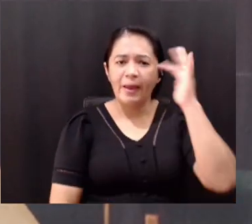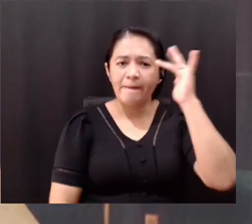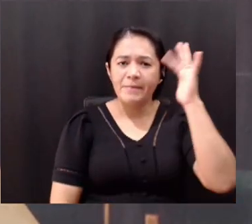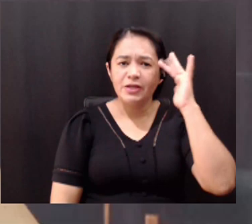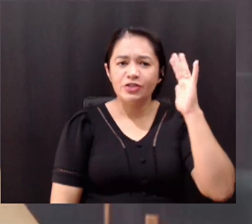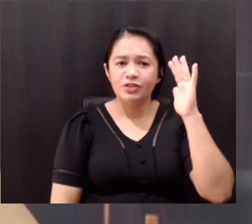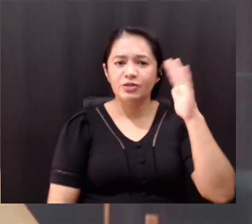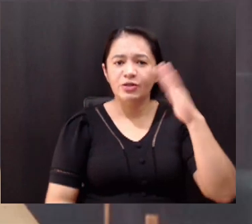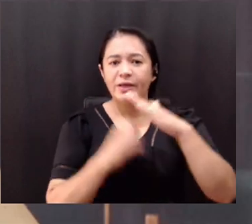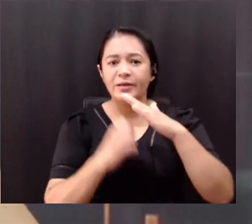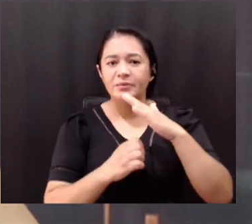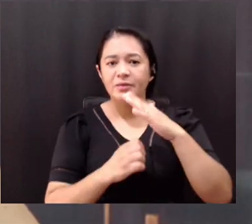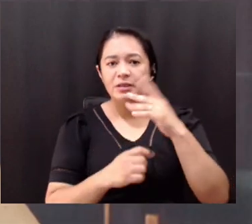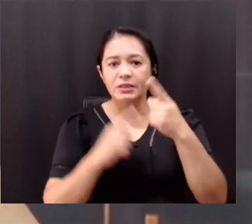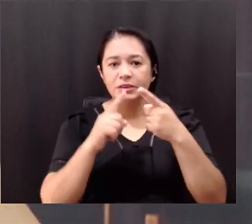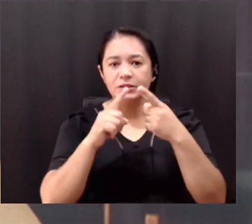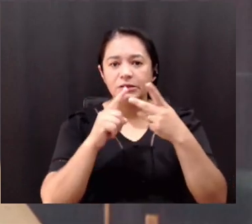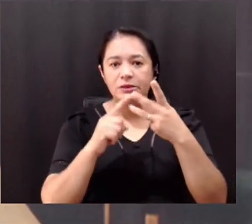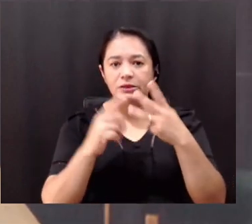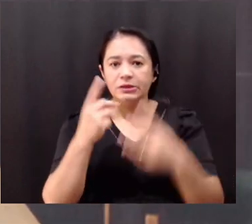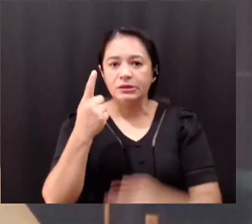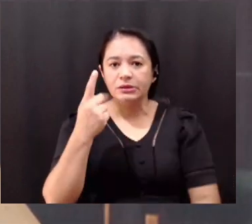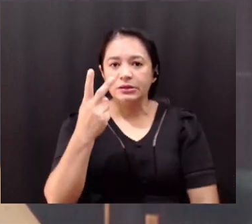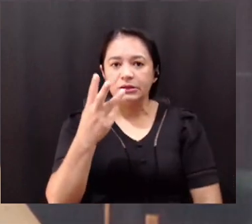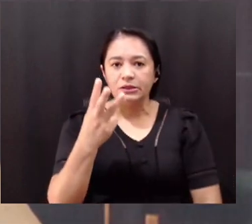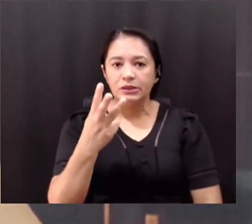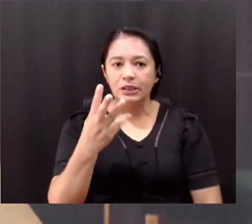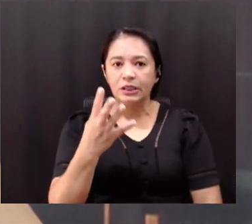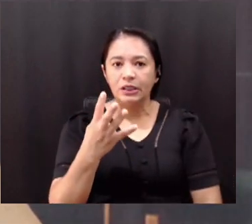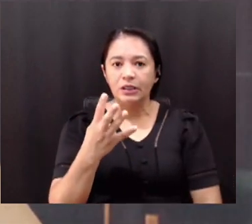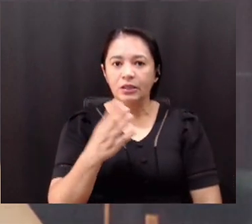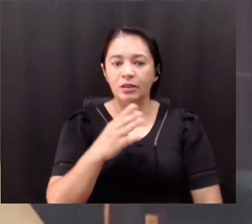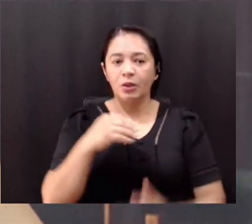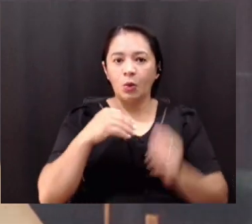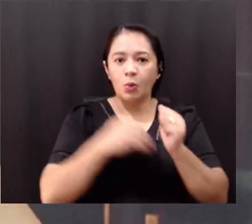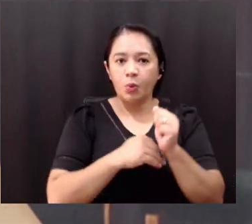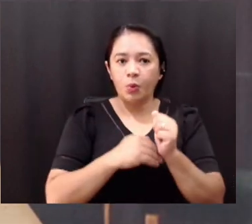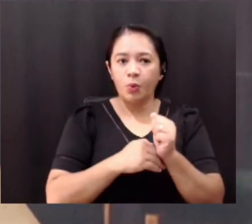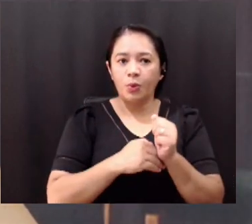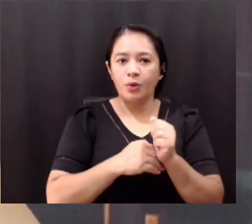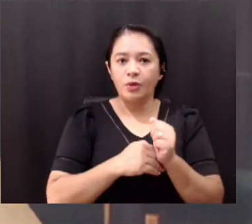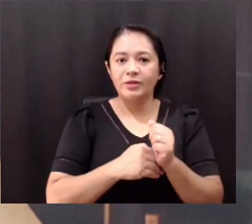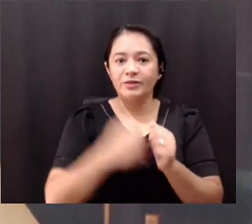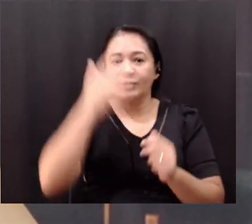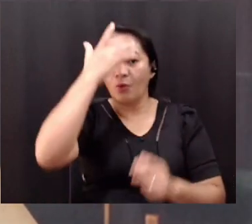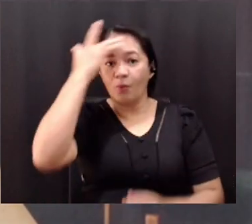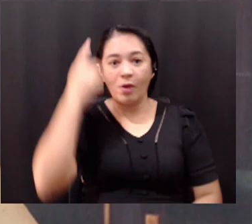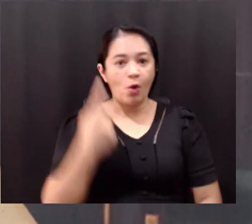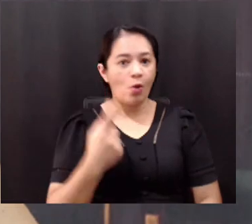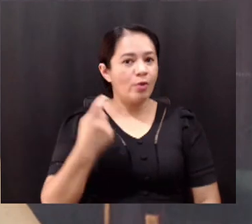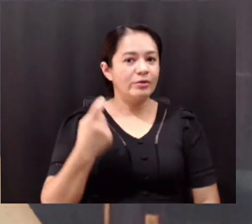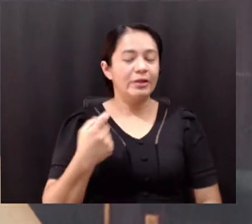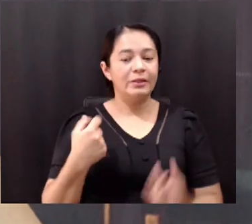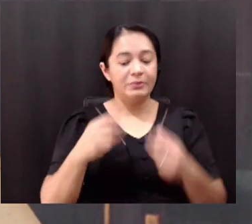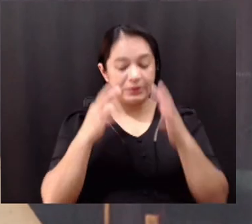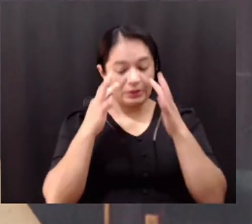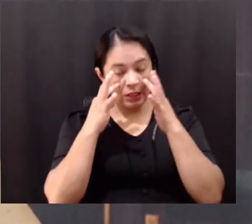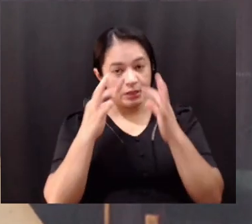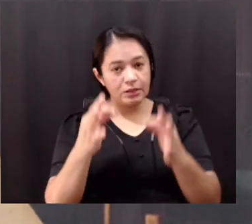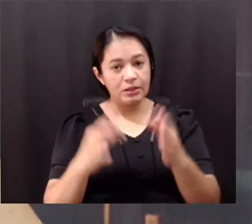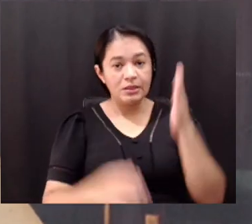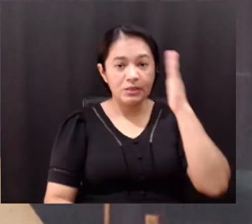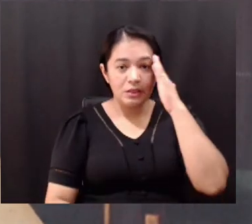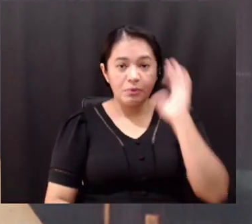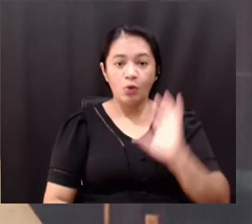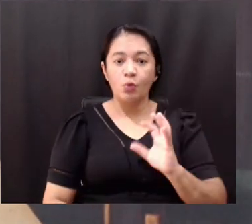5 reclamações anônimas de uma mesma pessoa, ela vai ter que olhar para isso, entender o que está acontecendo. E em